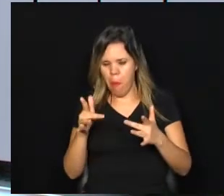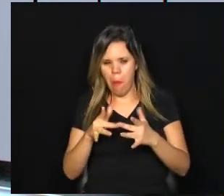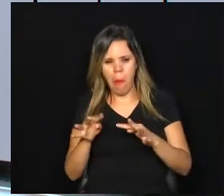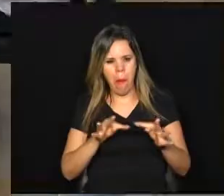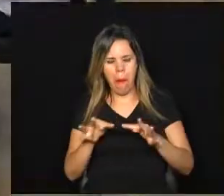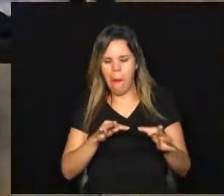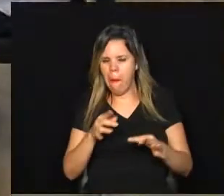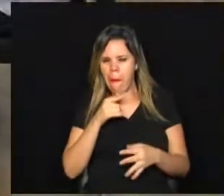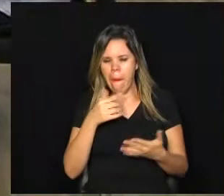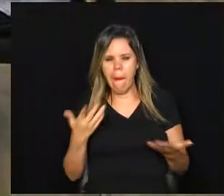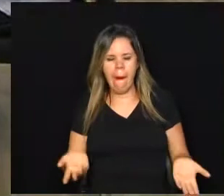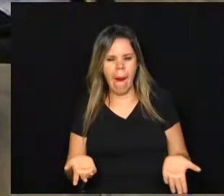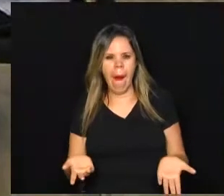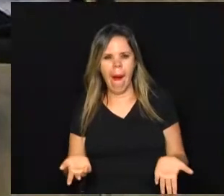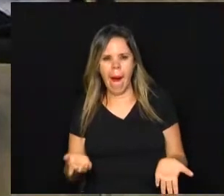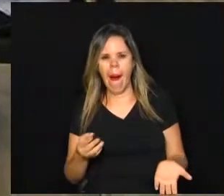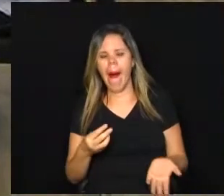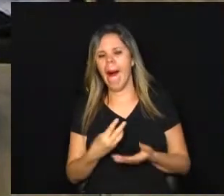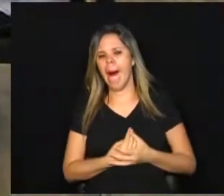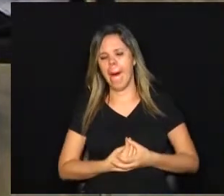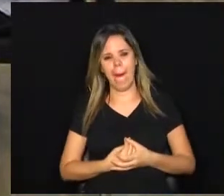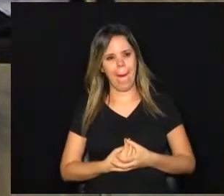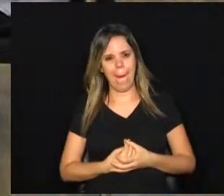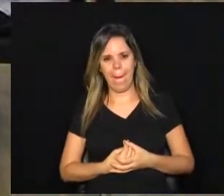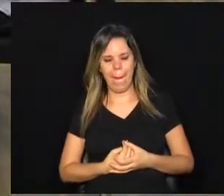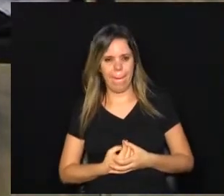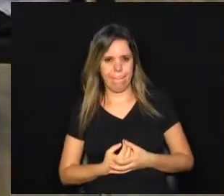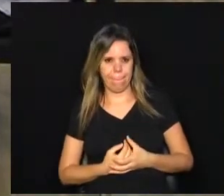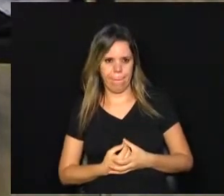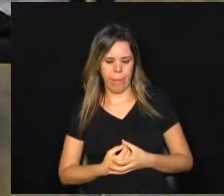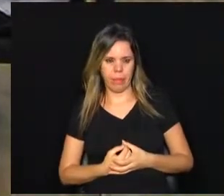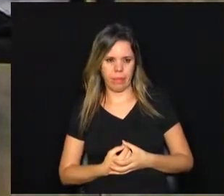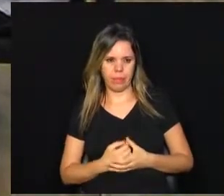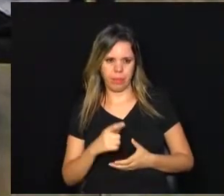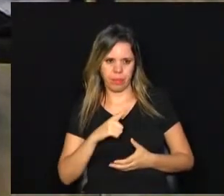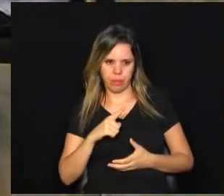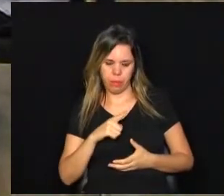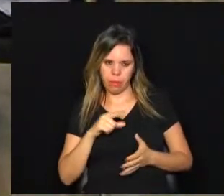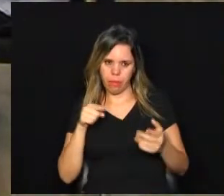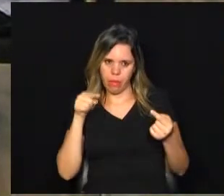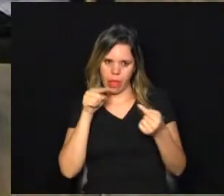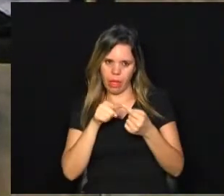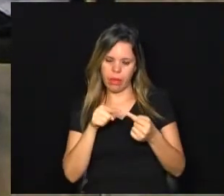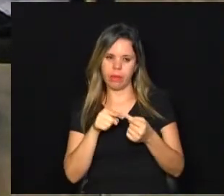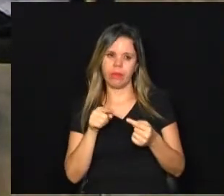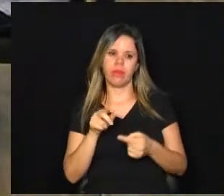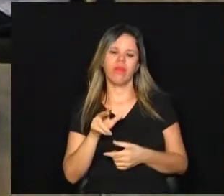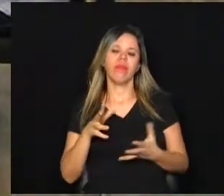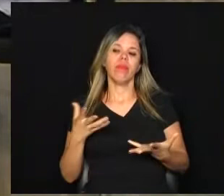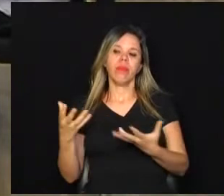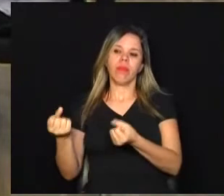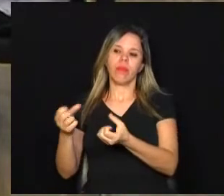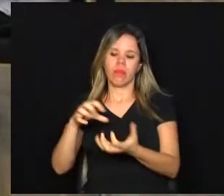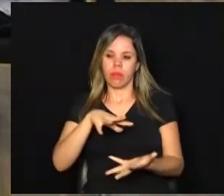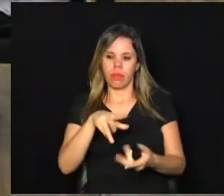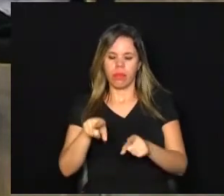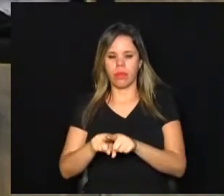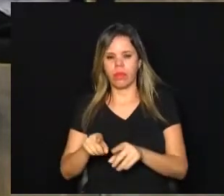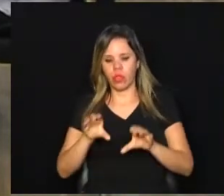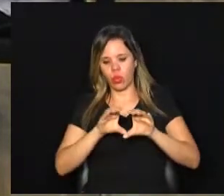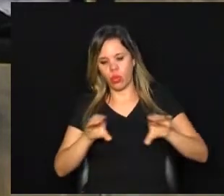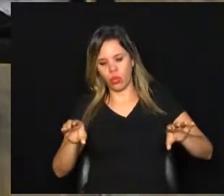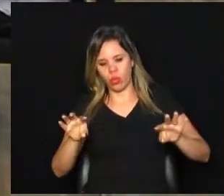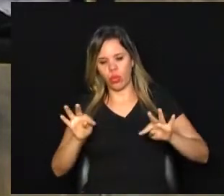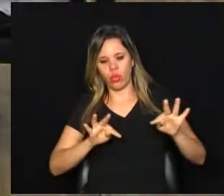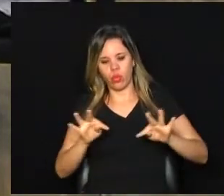tratada. 35 milhões não têm acesso à água tratada. E nós temos essa meta da universalização. E o esgoto é